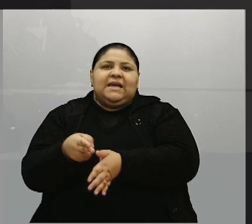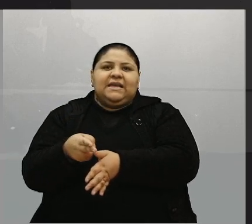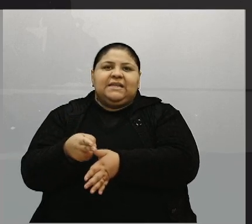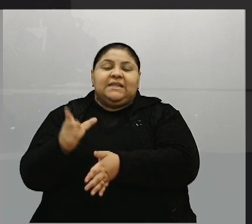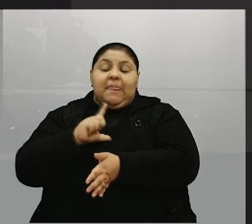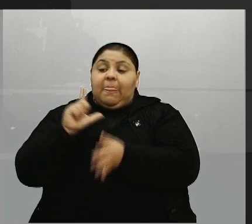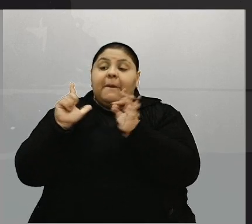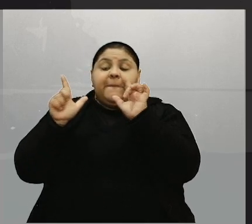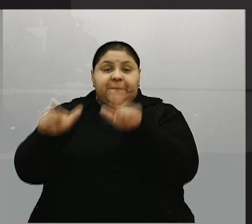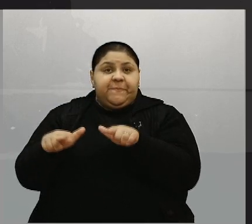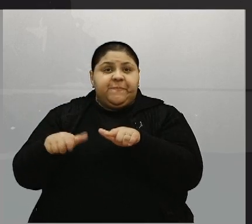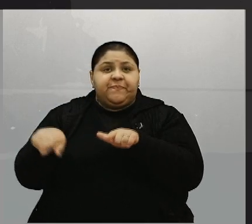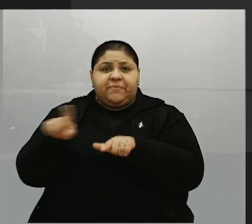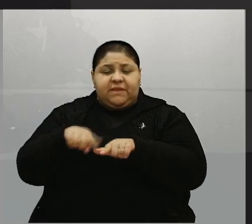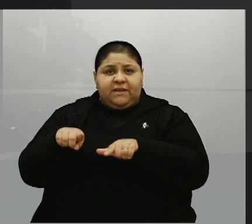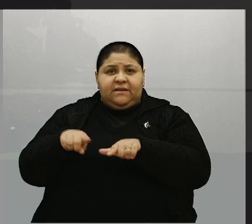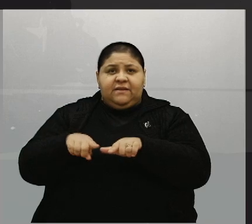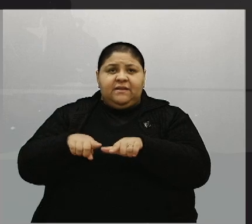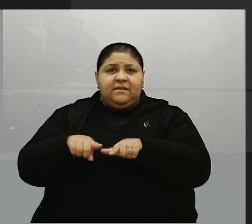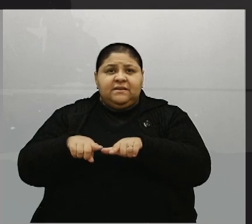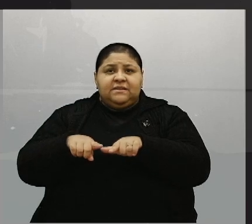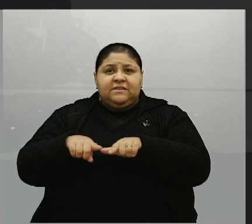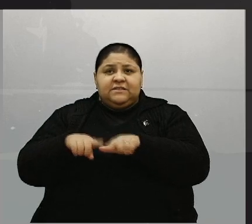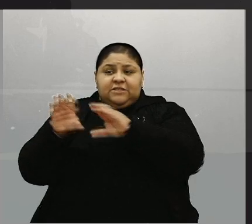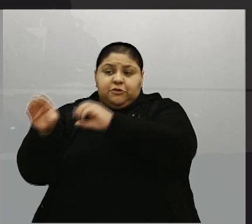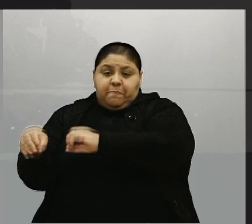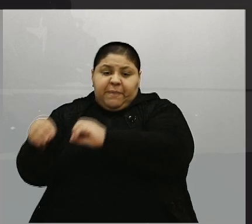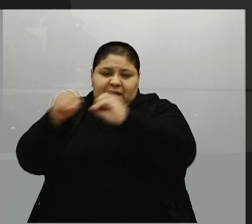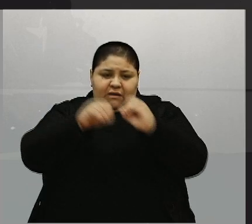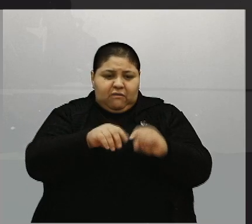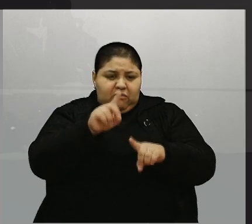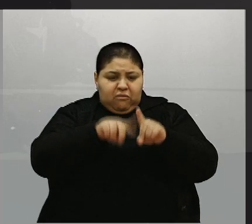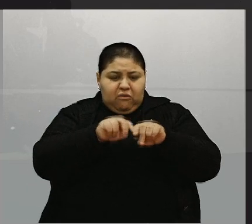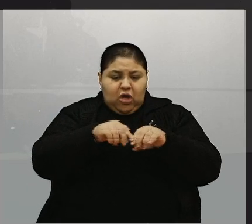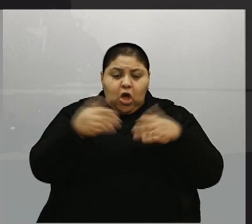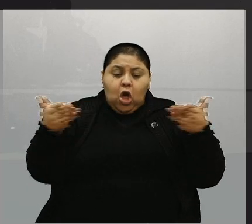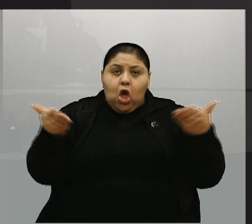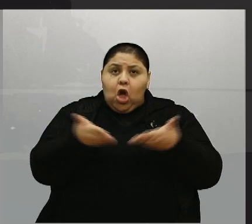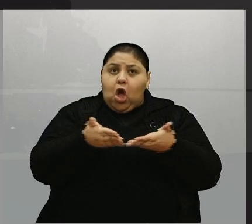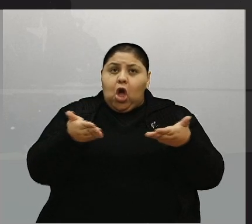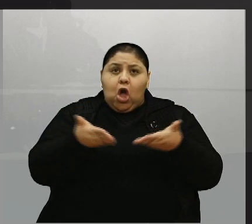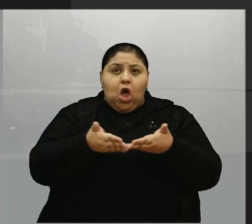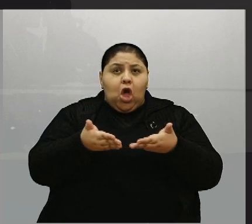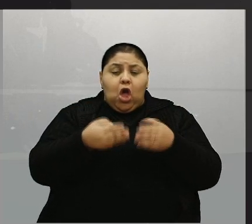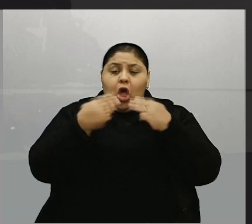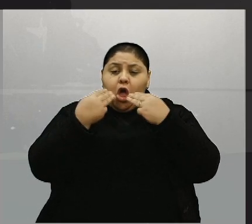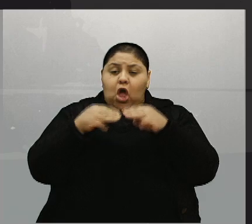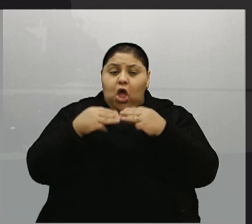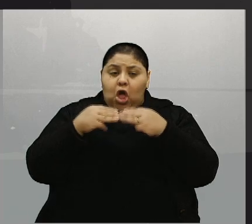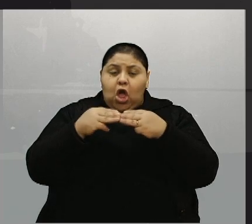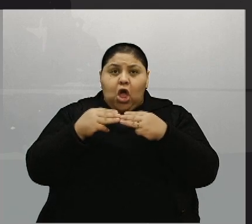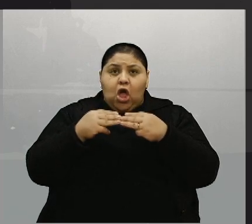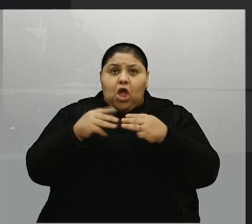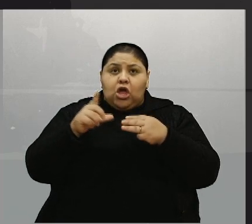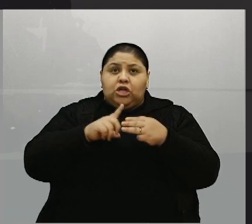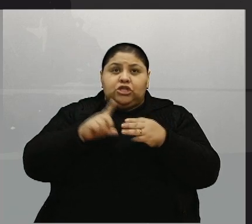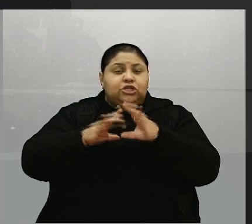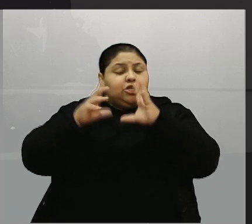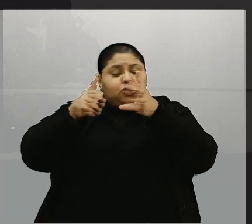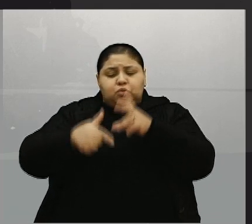lugares que a gente levou embora o material que caiu, hoje deixava a máquina lá de noite, amanhã voltava lá, tinha tudo de